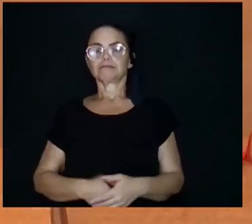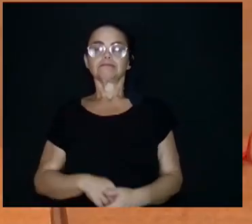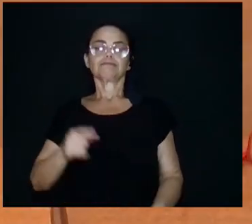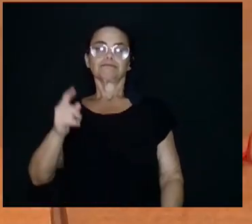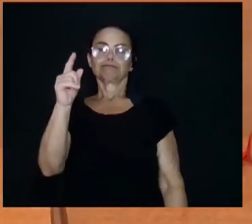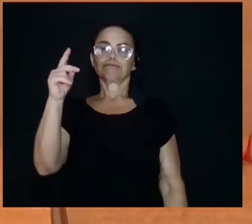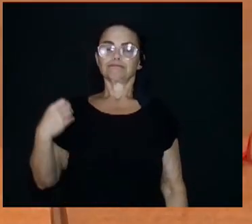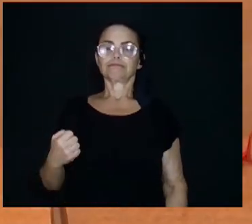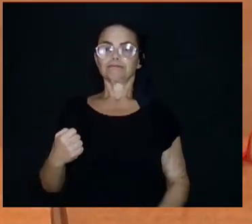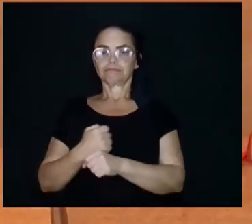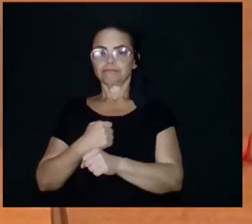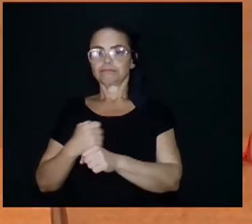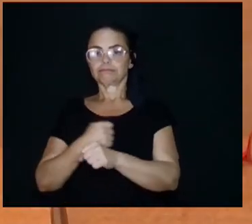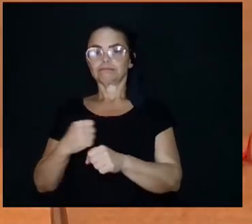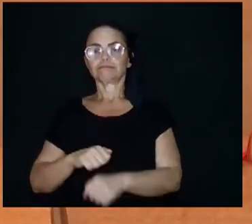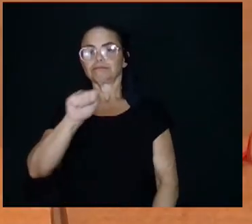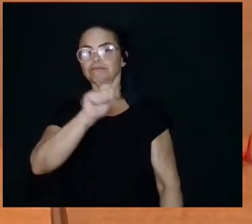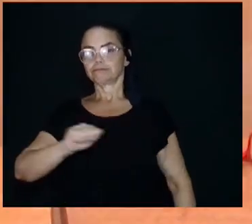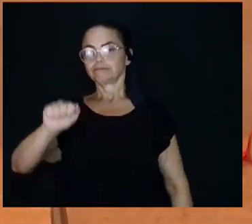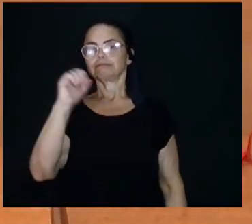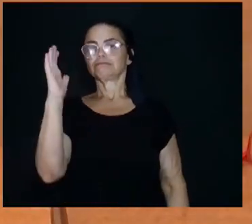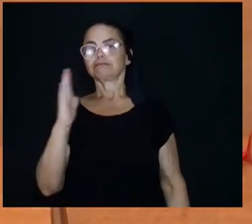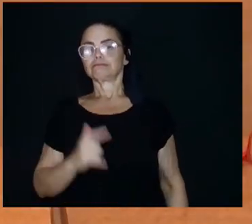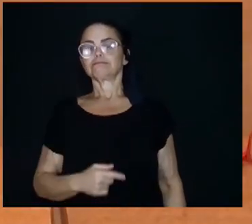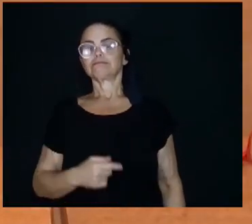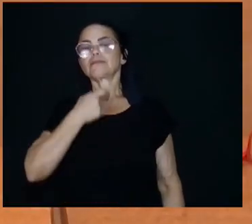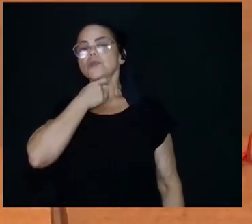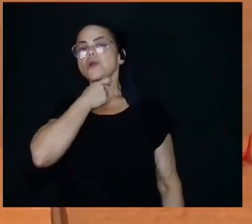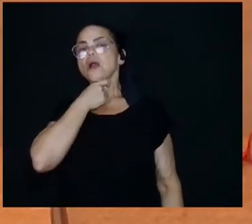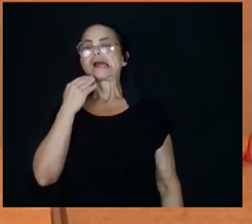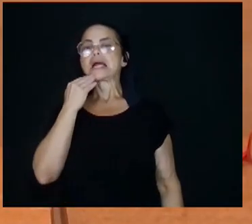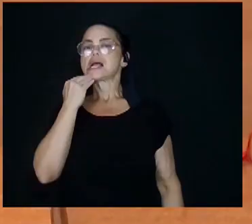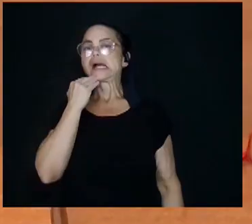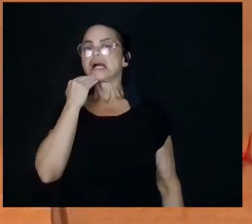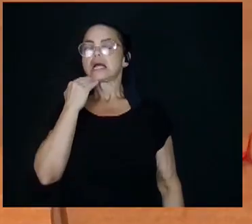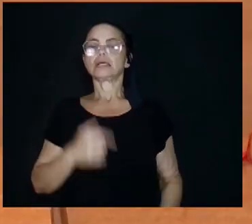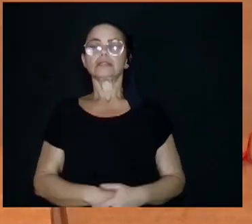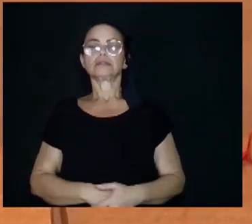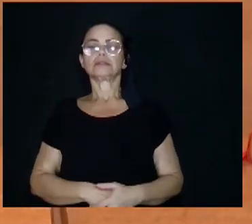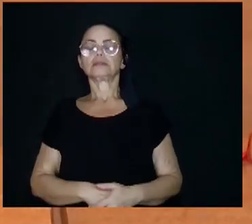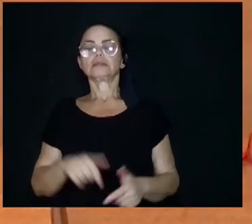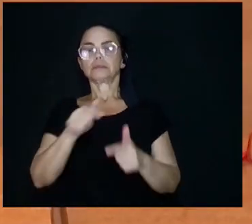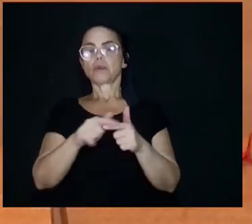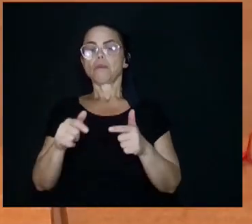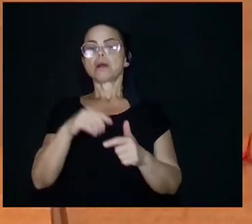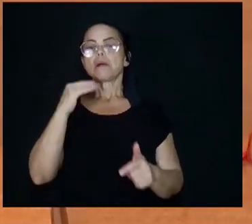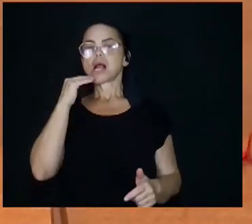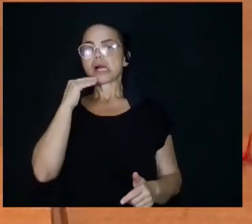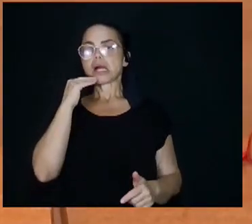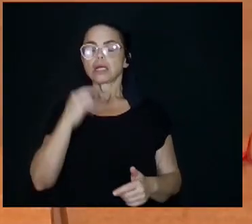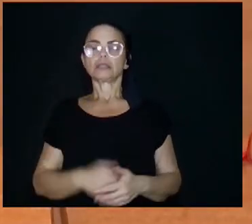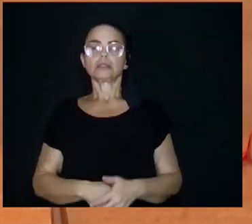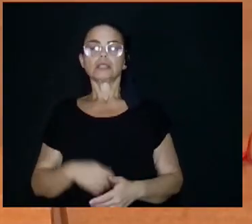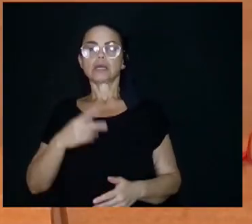Associação Brasileira de Gagueira, Lívia. Boa noite, vereadora, a quem eu aqui